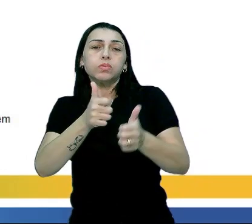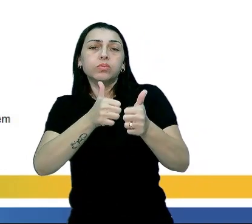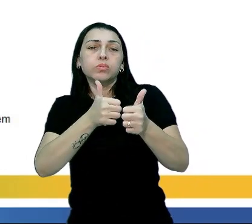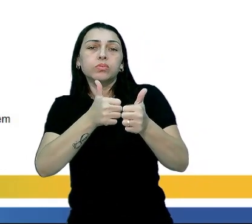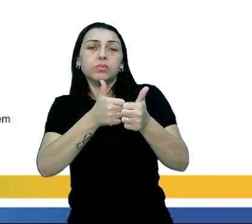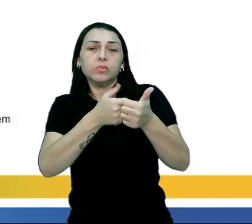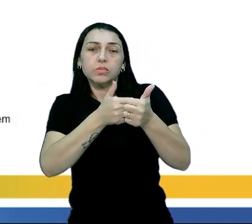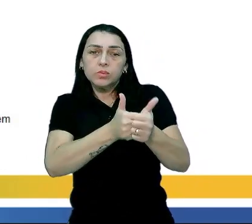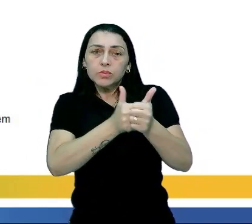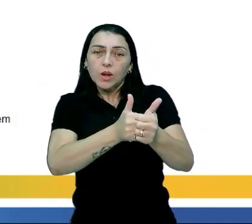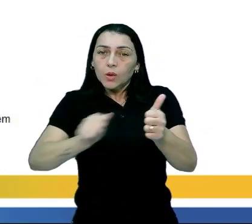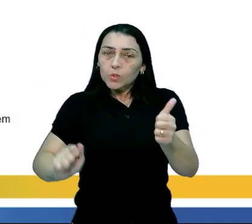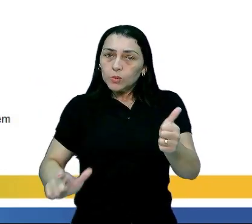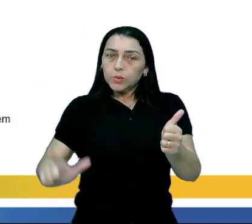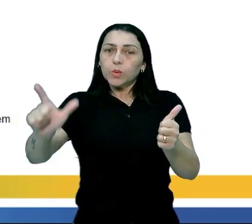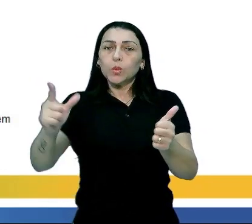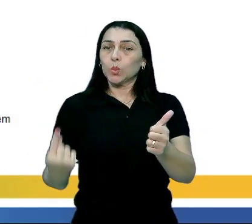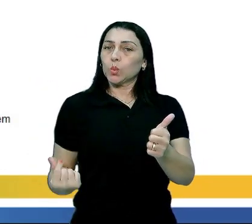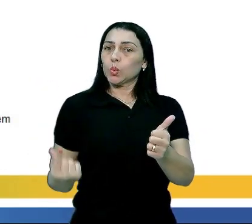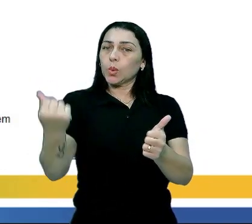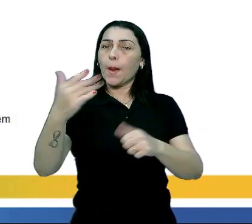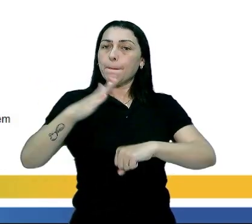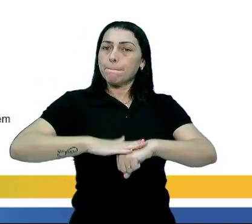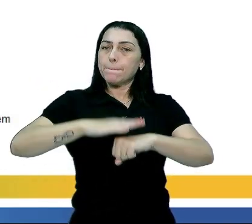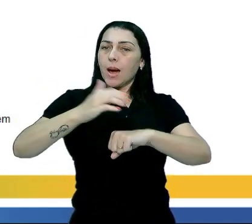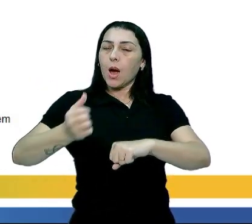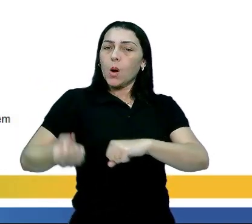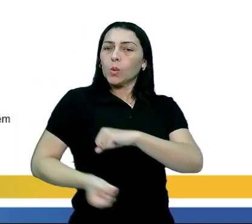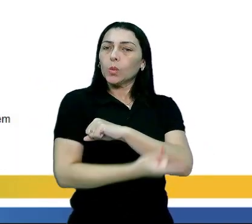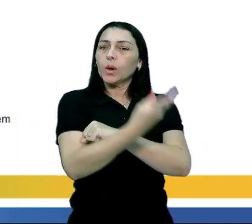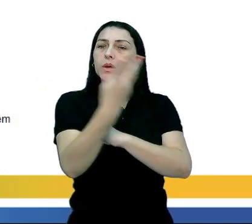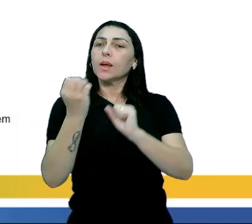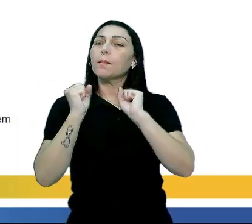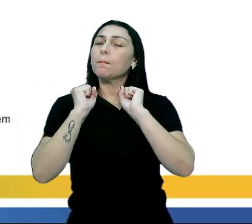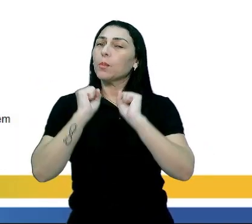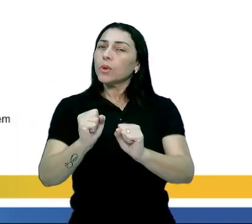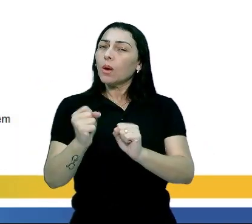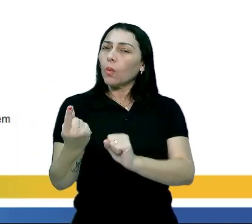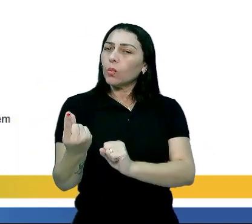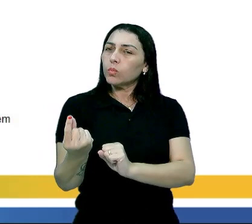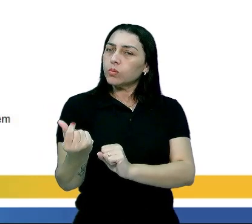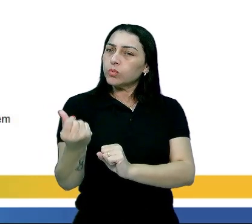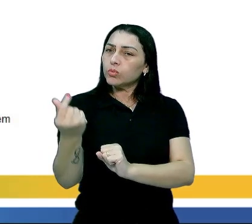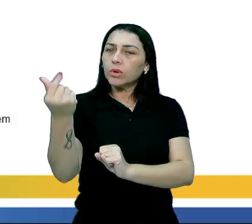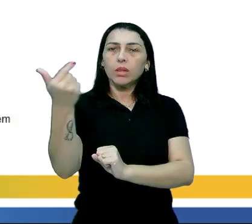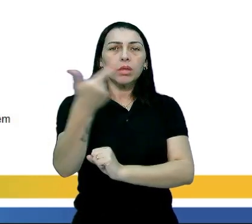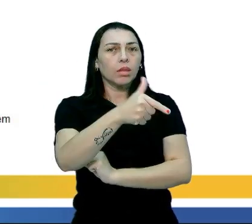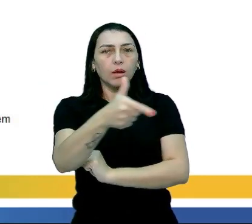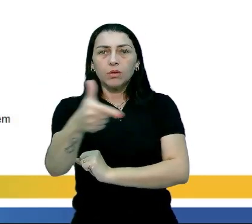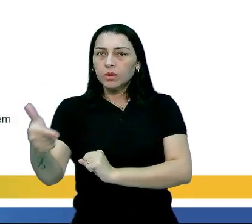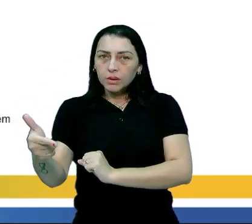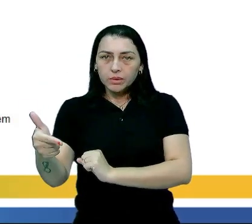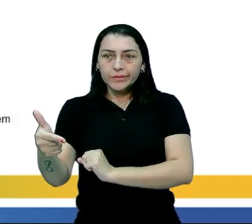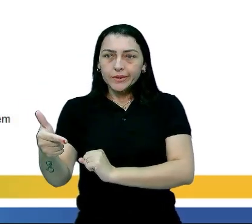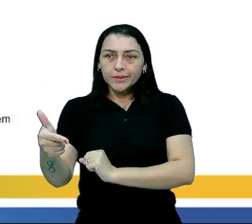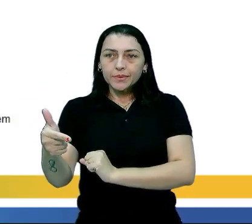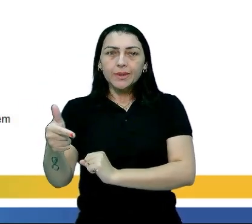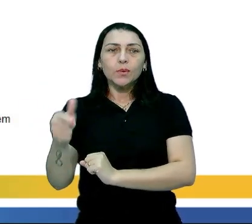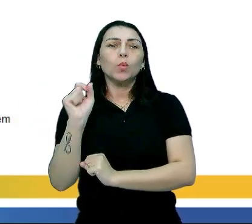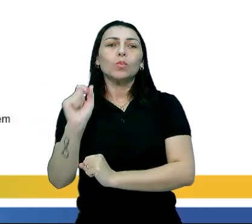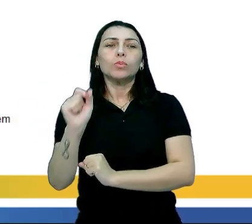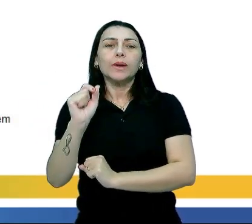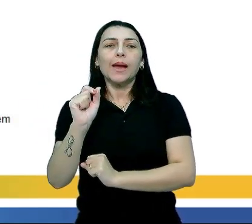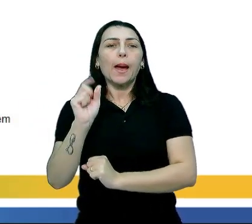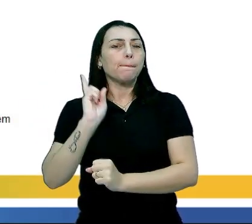o ganho, a perseguição do lucro, do dinheiro, da maior quantidade possível de dinheiro, não tem